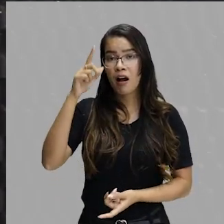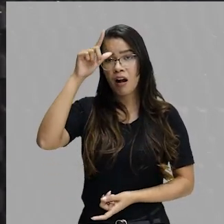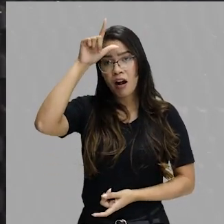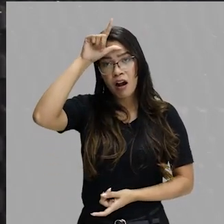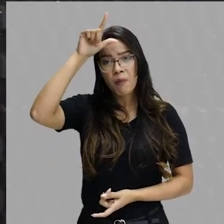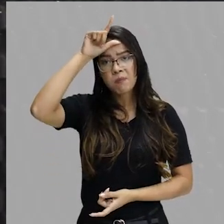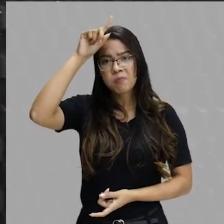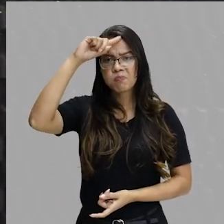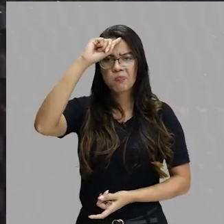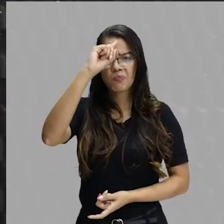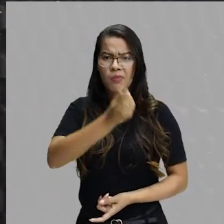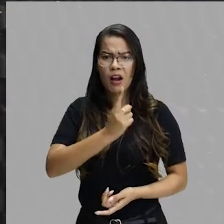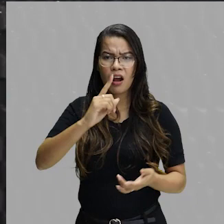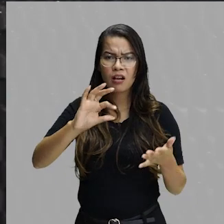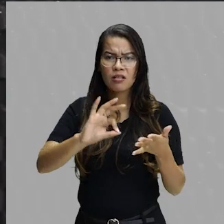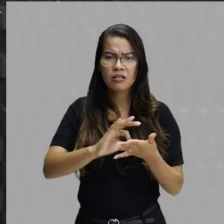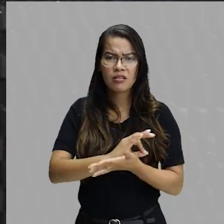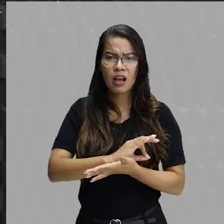Versalhes.